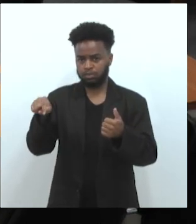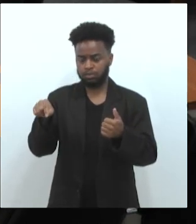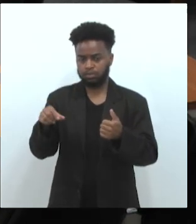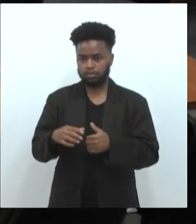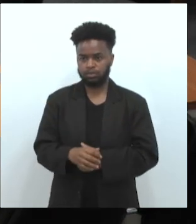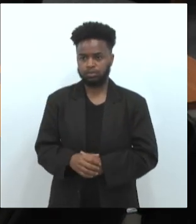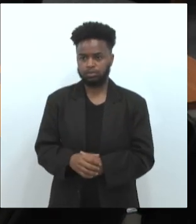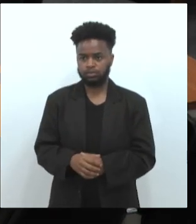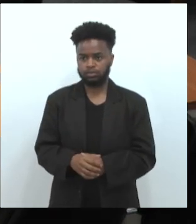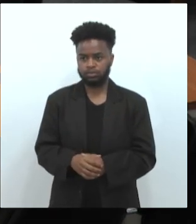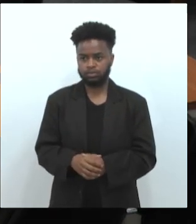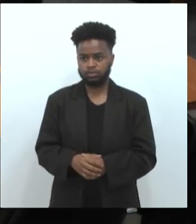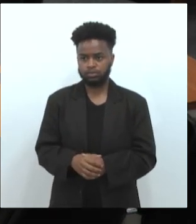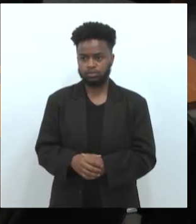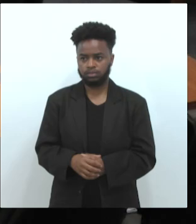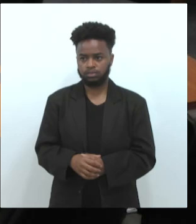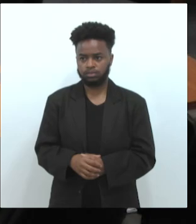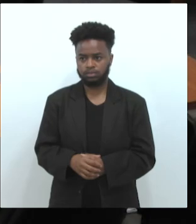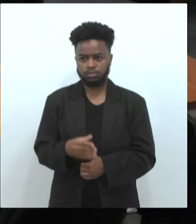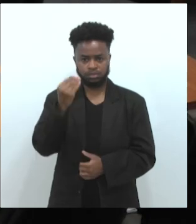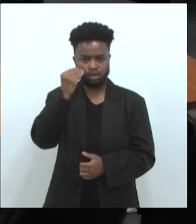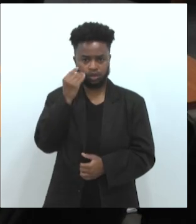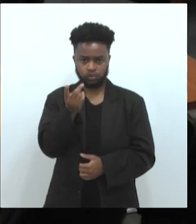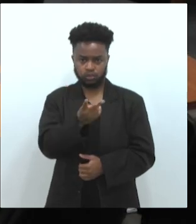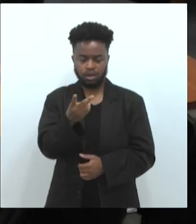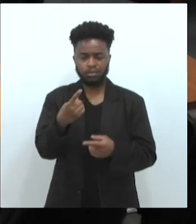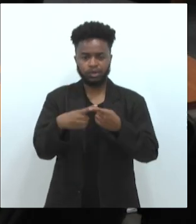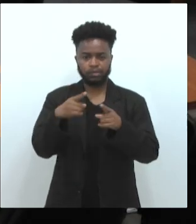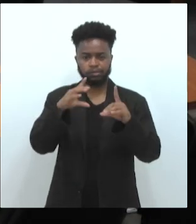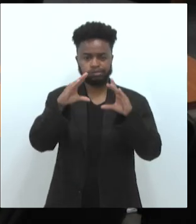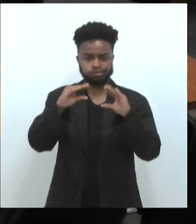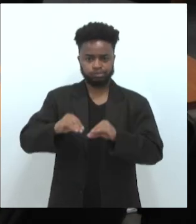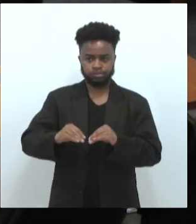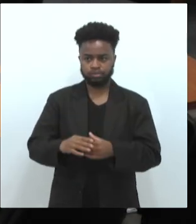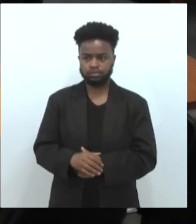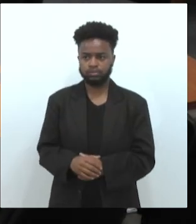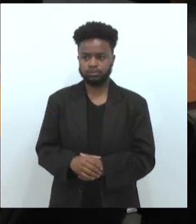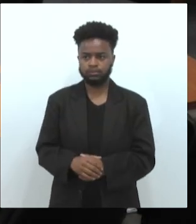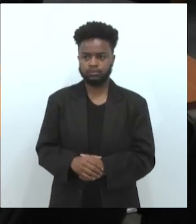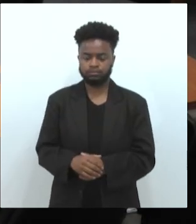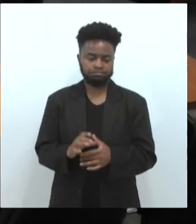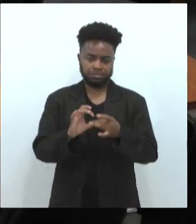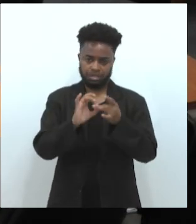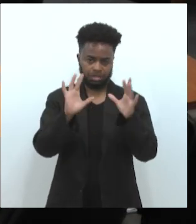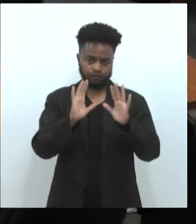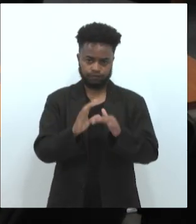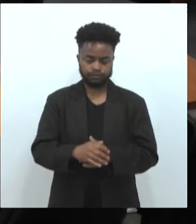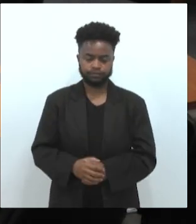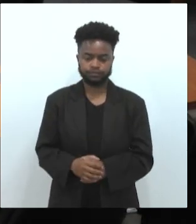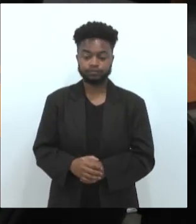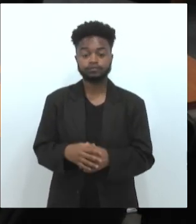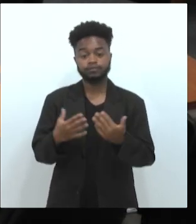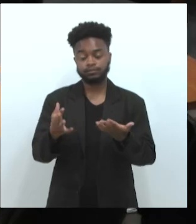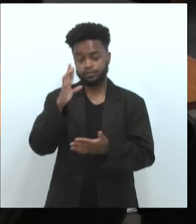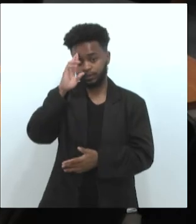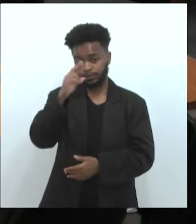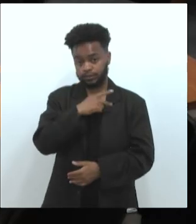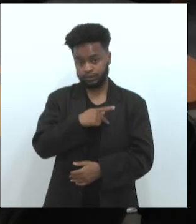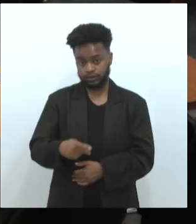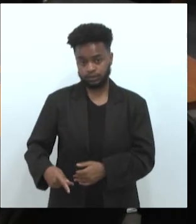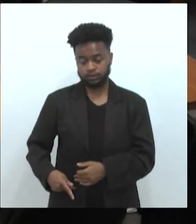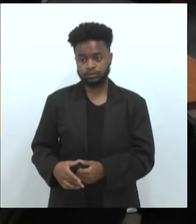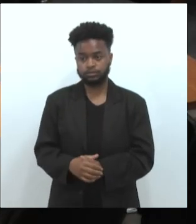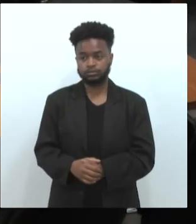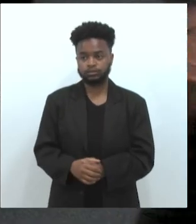Tá bom, pode testar aí agora, Luiz. Estava desabilitado. Fique à vontade. Senhora presidente,